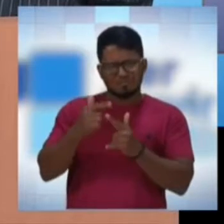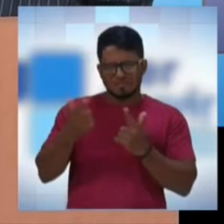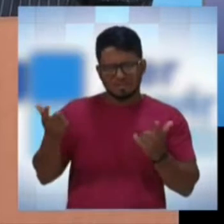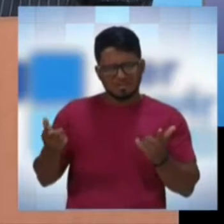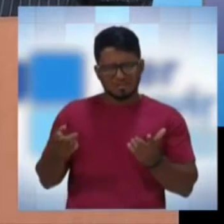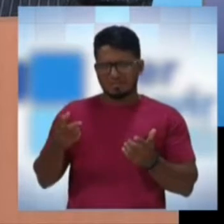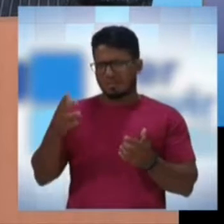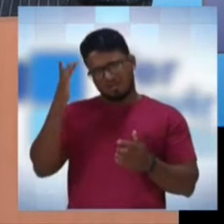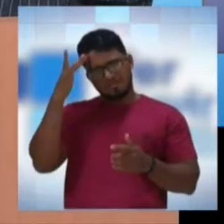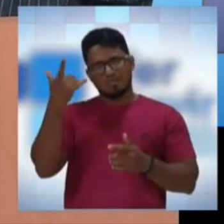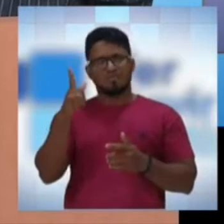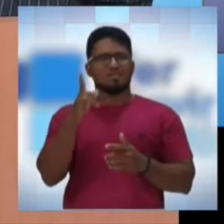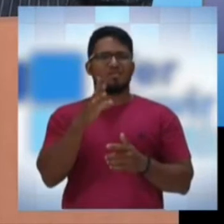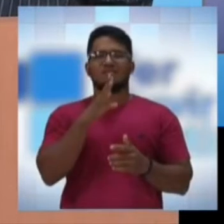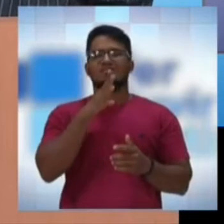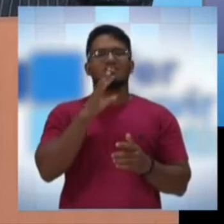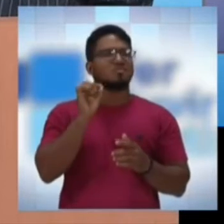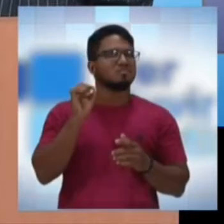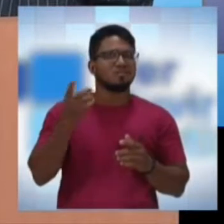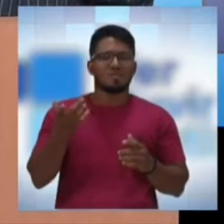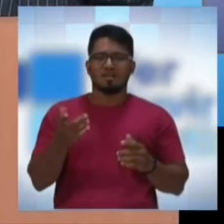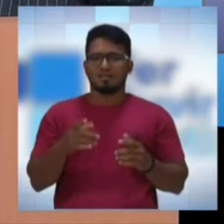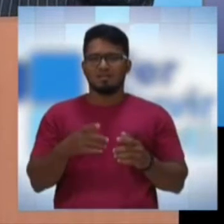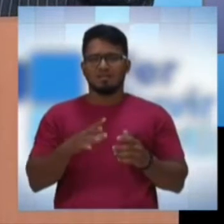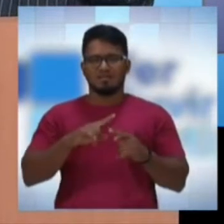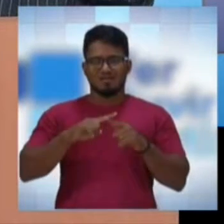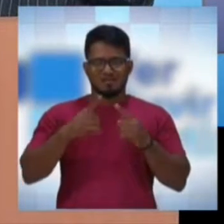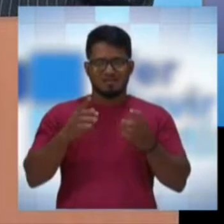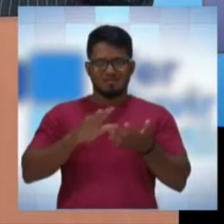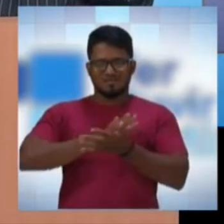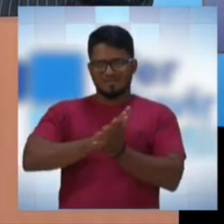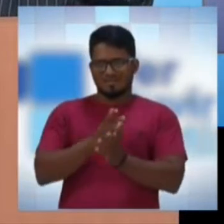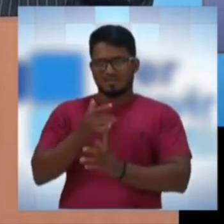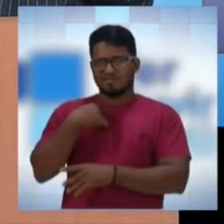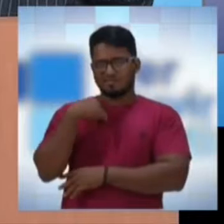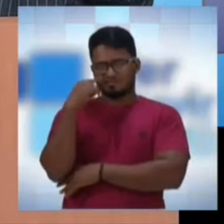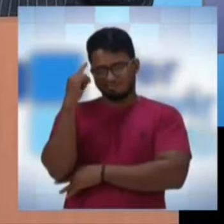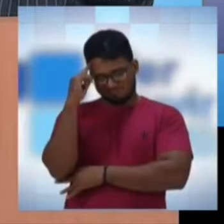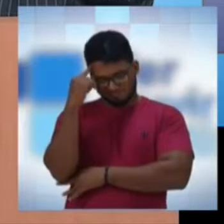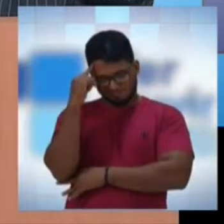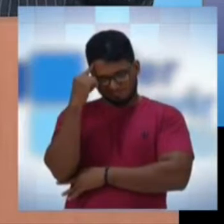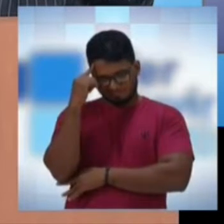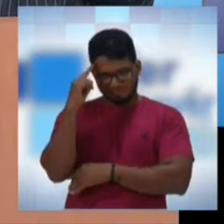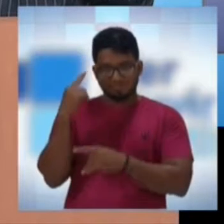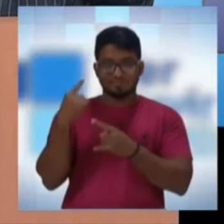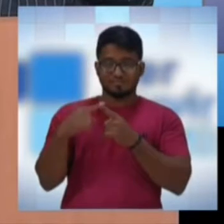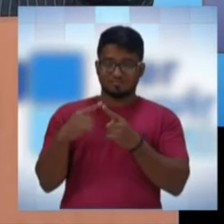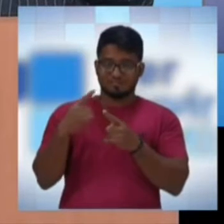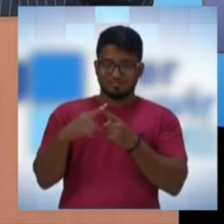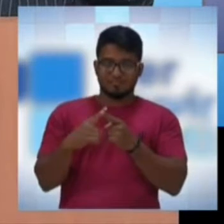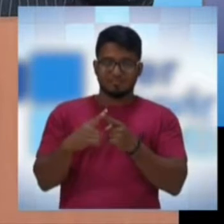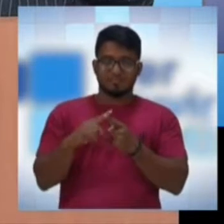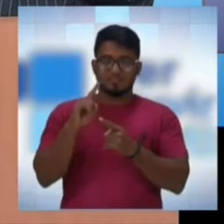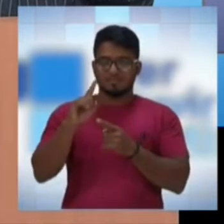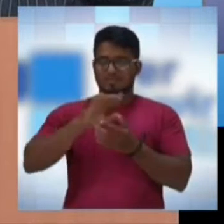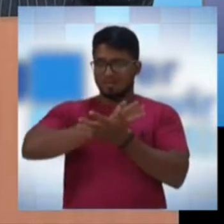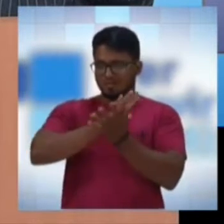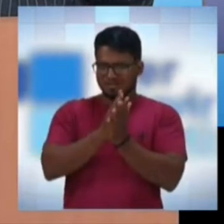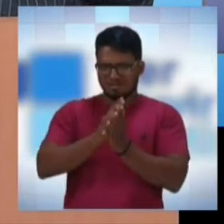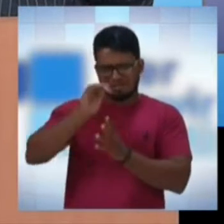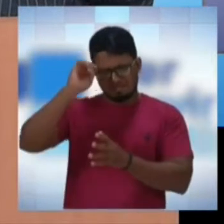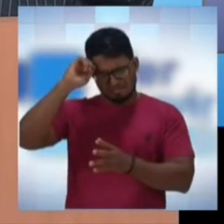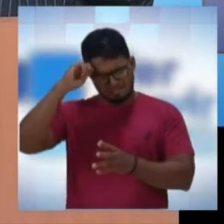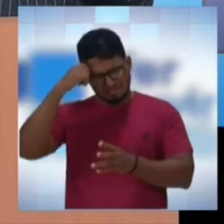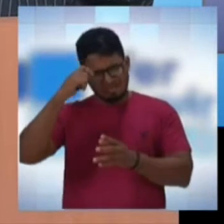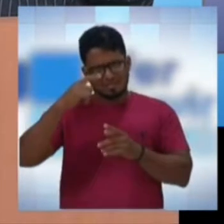né? Sim. Que às vezes é por falta de conhecimento. Mas o preconceito, ele às vezes me deixa pensativa, na verdade, porque...